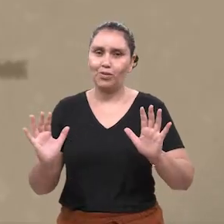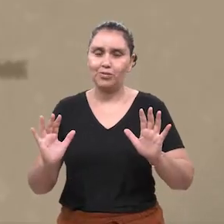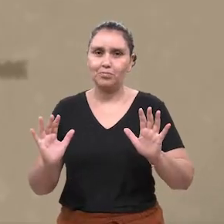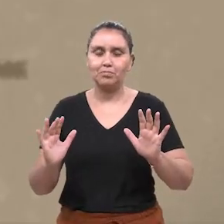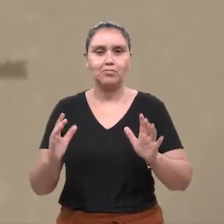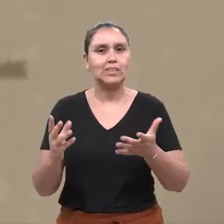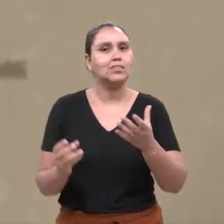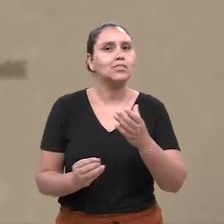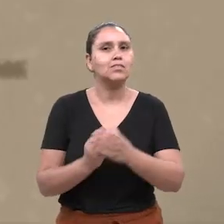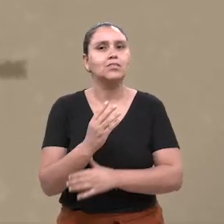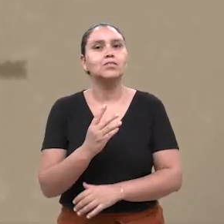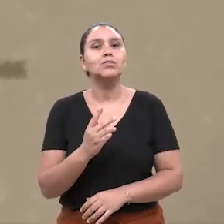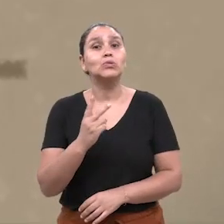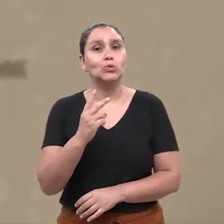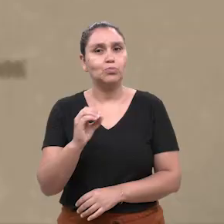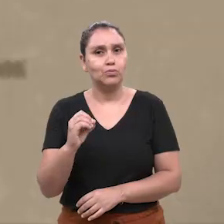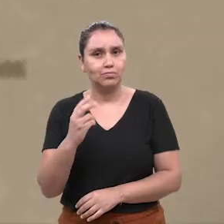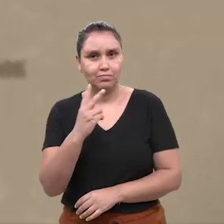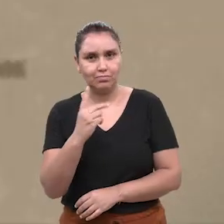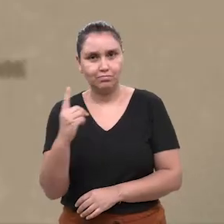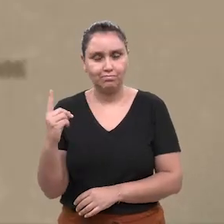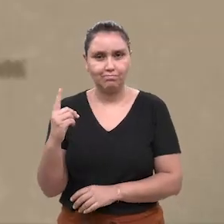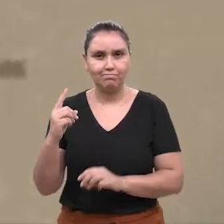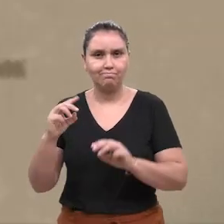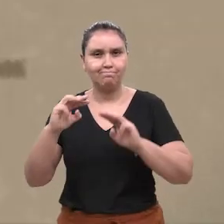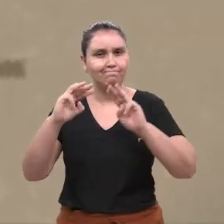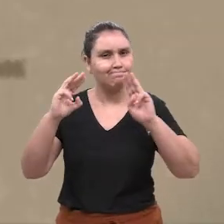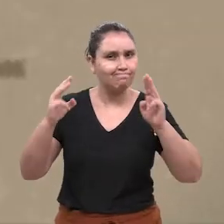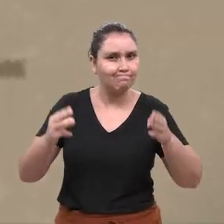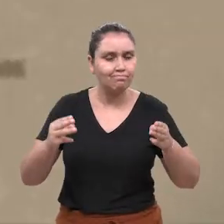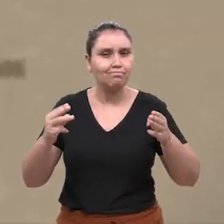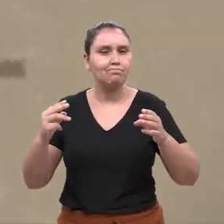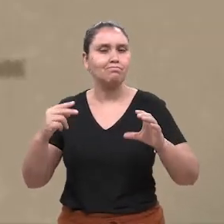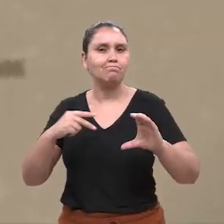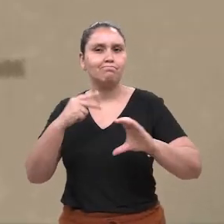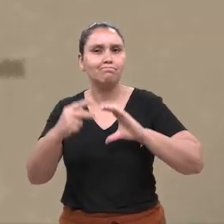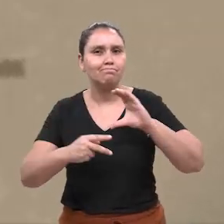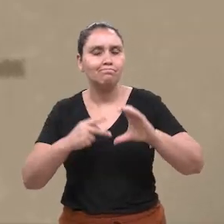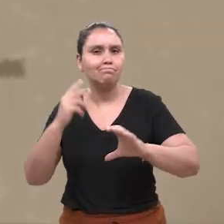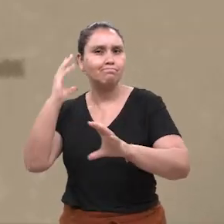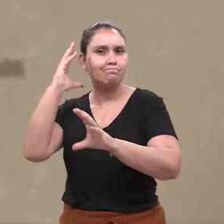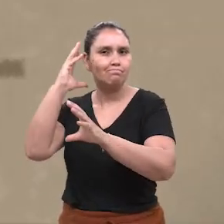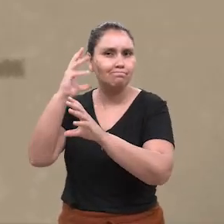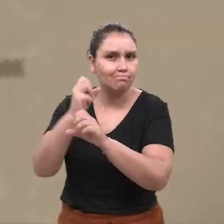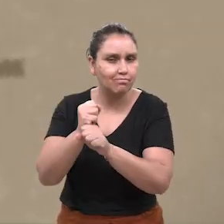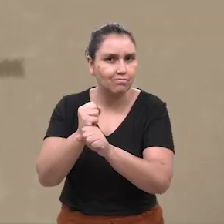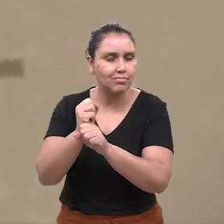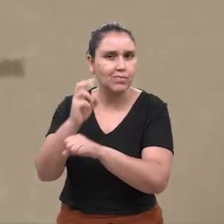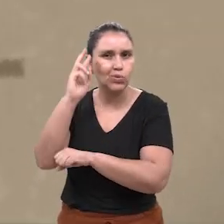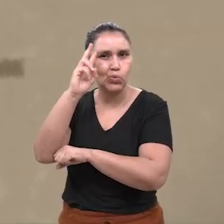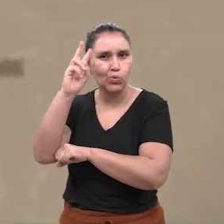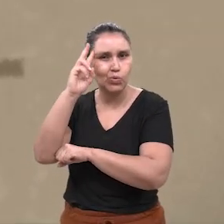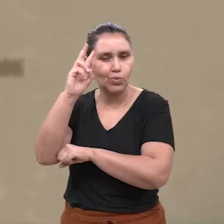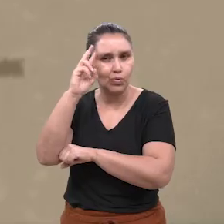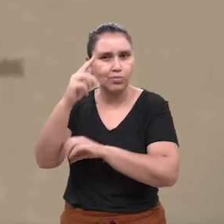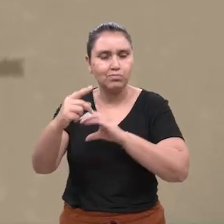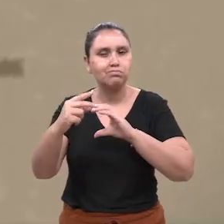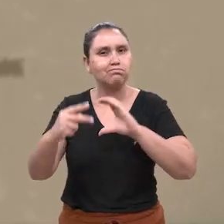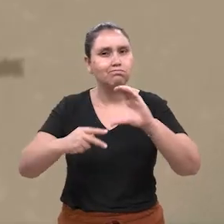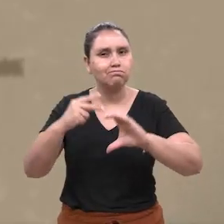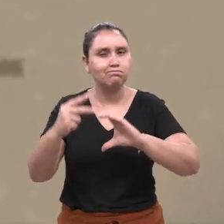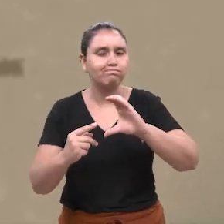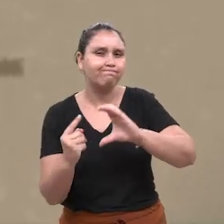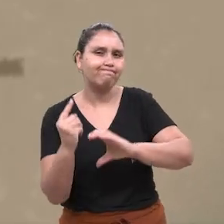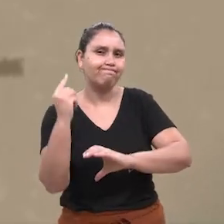Olá! Criado em 2021, o Memorial Legislativo tem como objetivo resgatar e preservar a história da Câmara de Vereadores